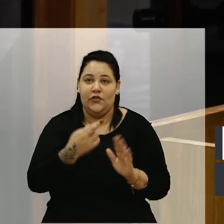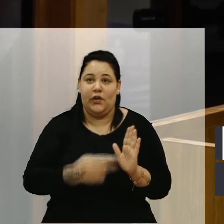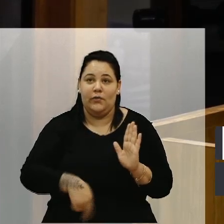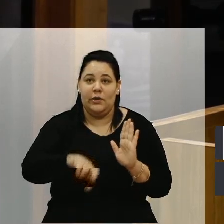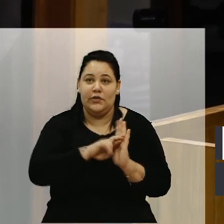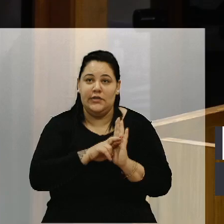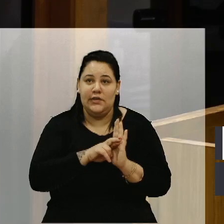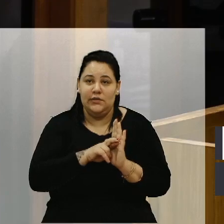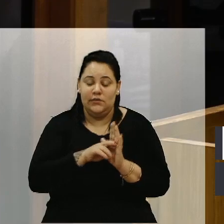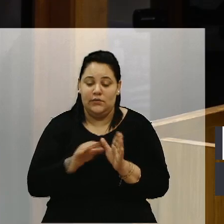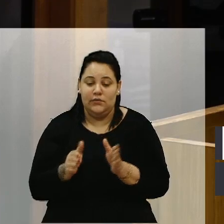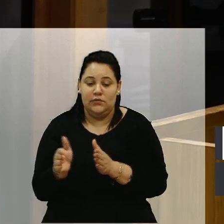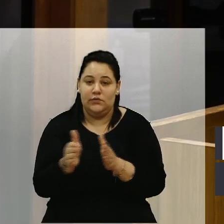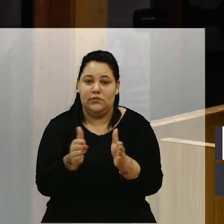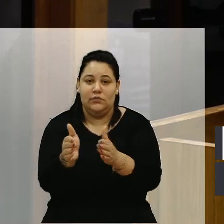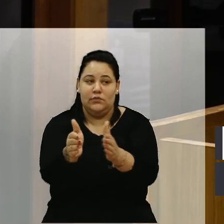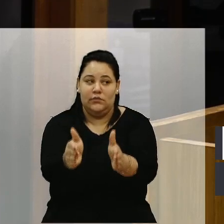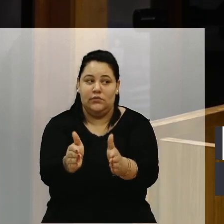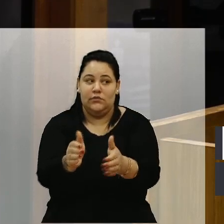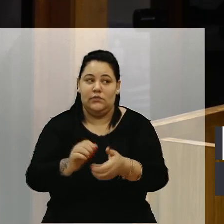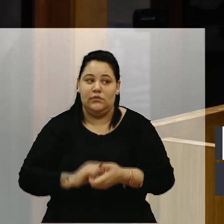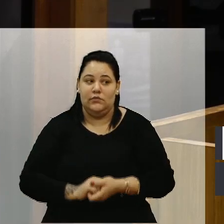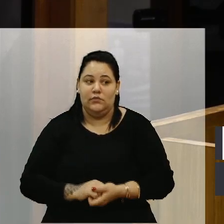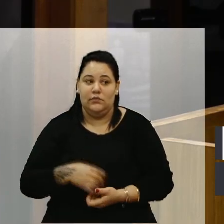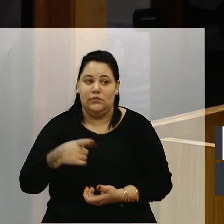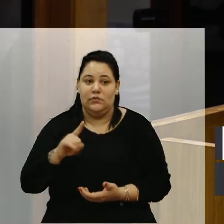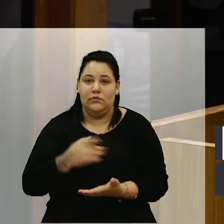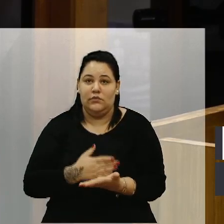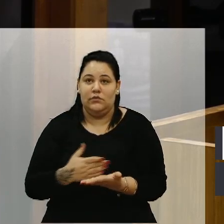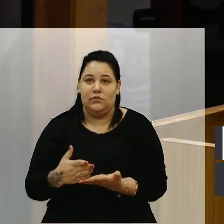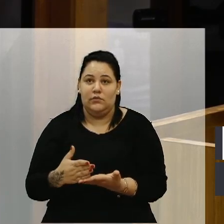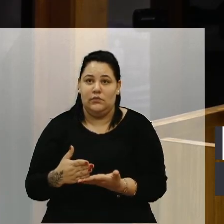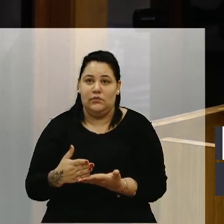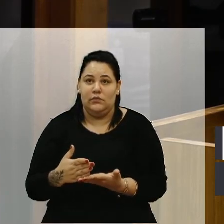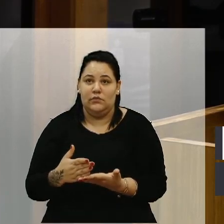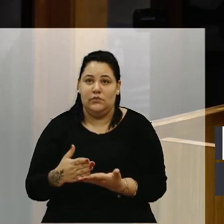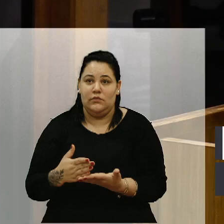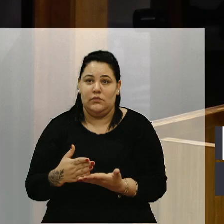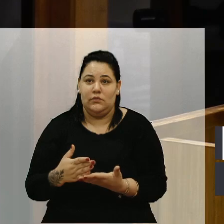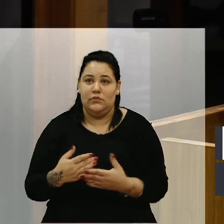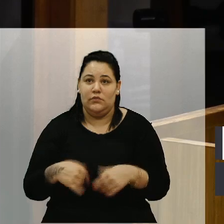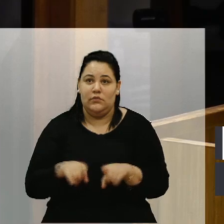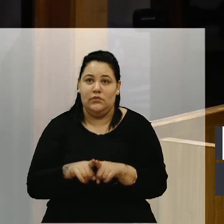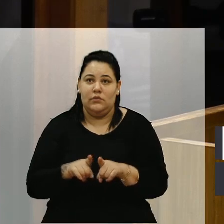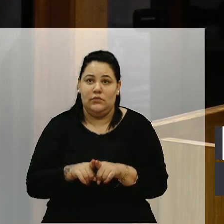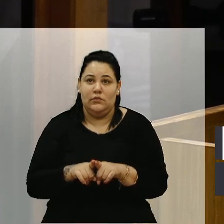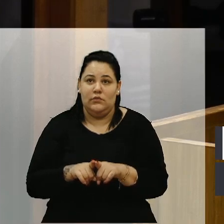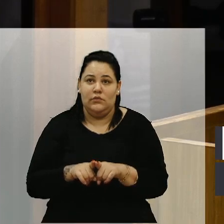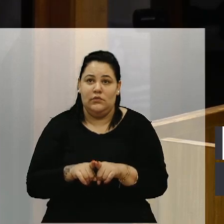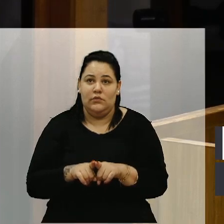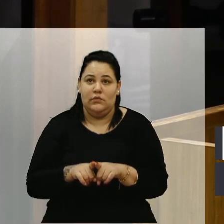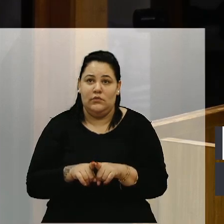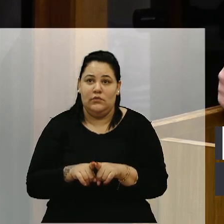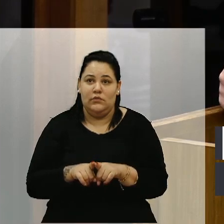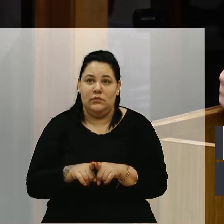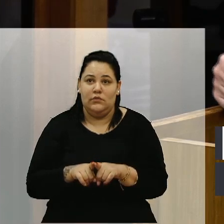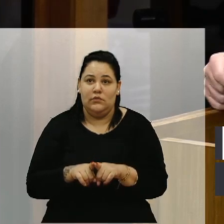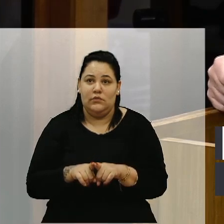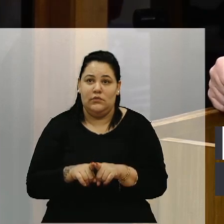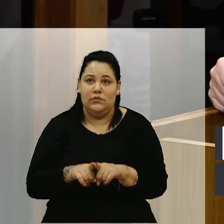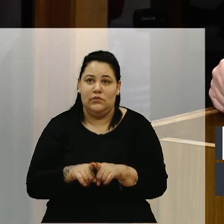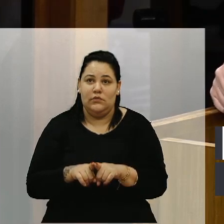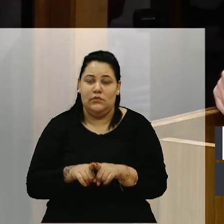né, que vai começar a ser realizada, tem uma destinação de 1,2 bilhão de